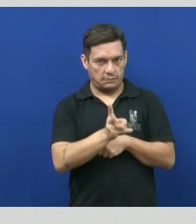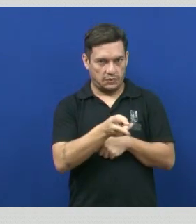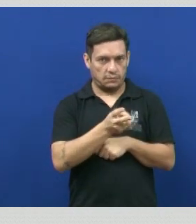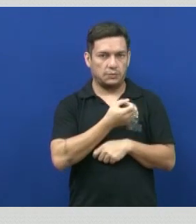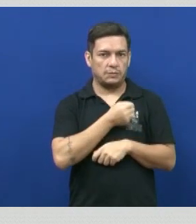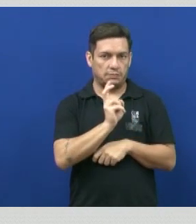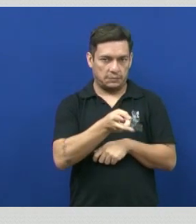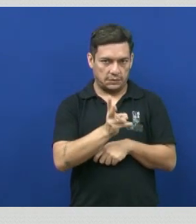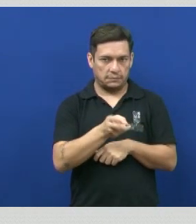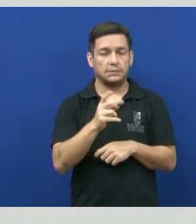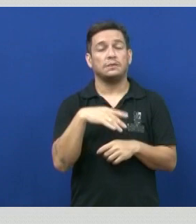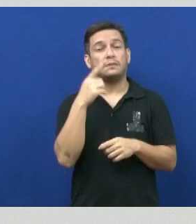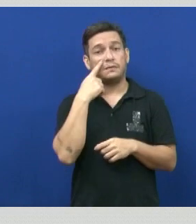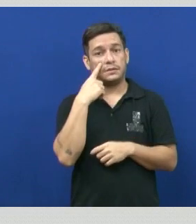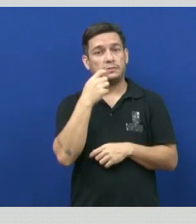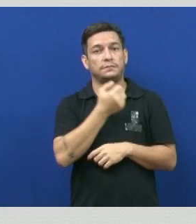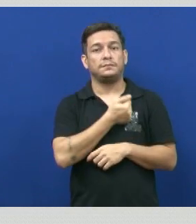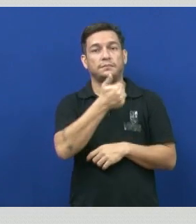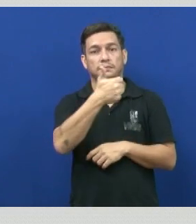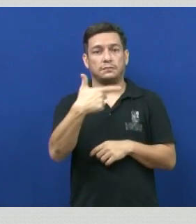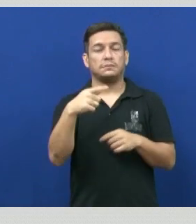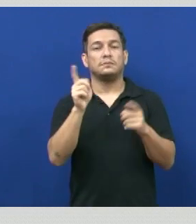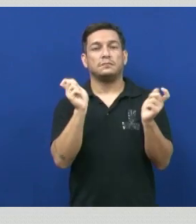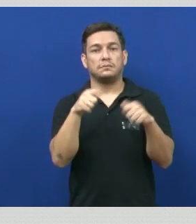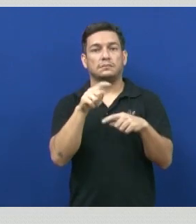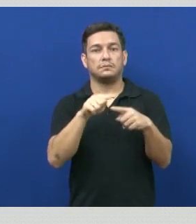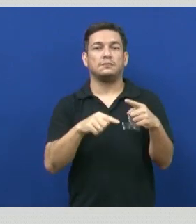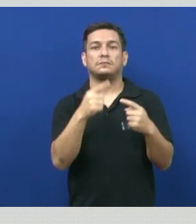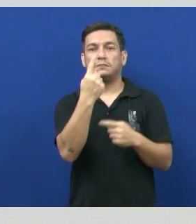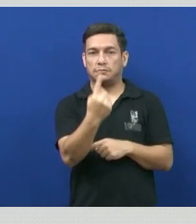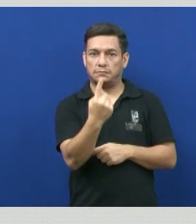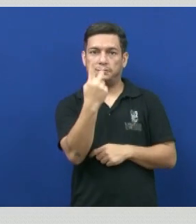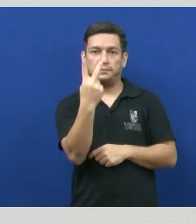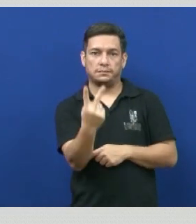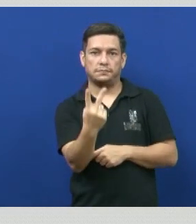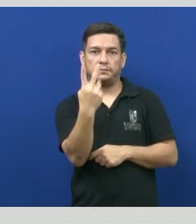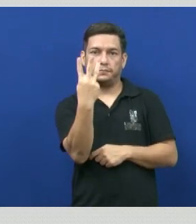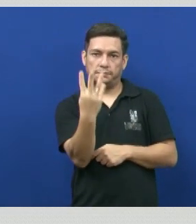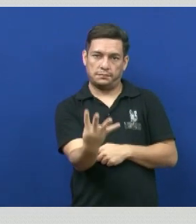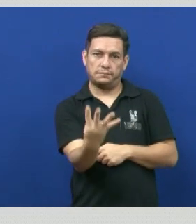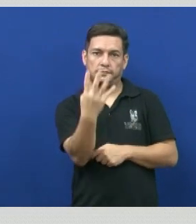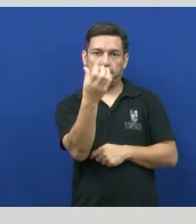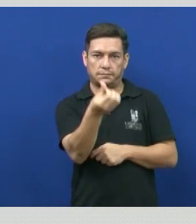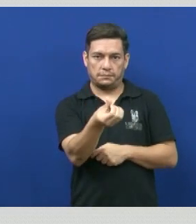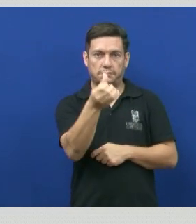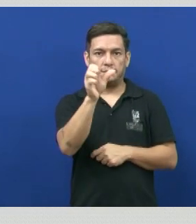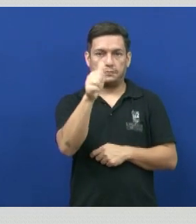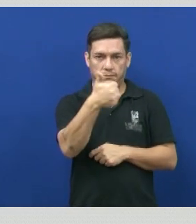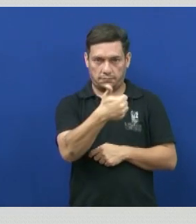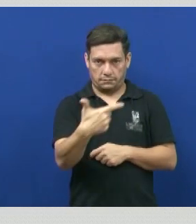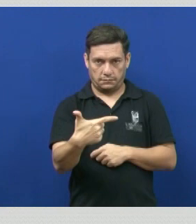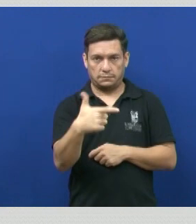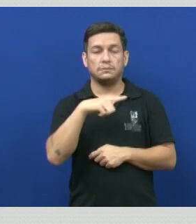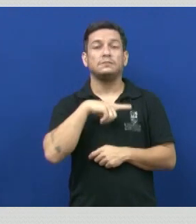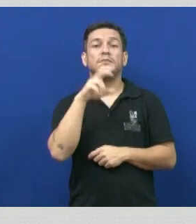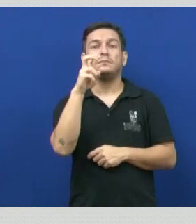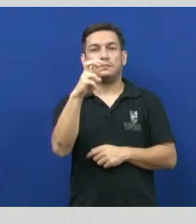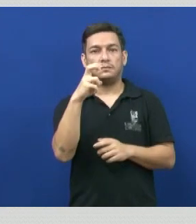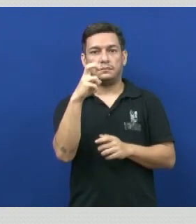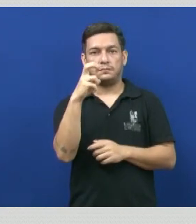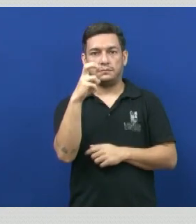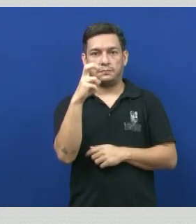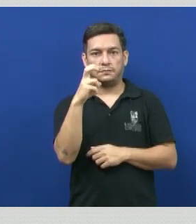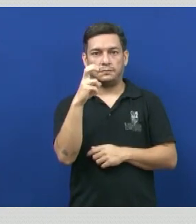Então, observem que o número 12 ele é possível dividir por 1, por 2, por 4, por 6 e por 12. Ele tem 5